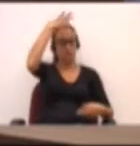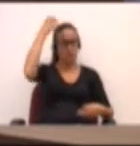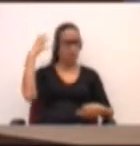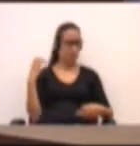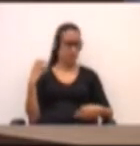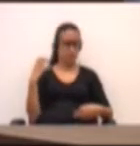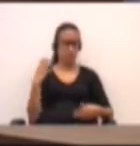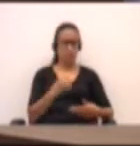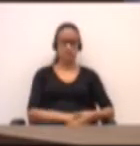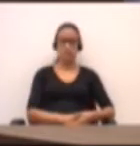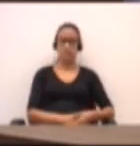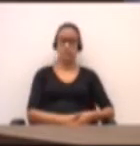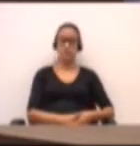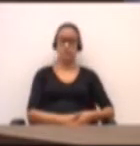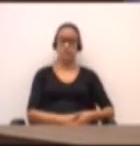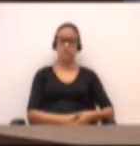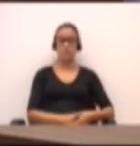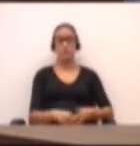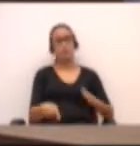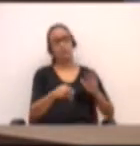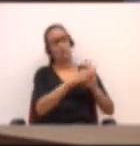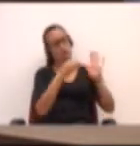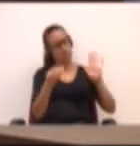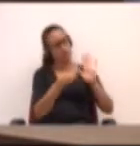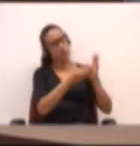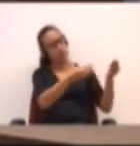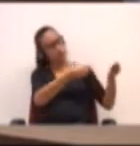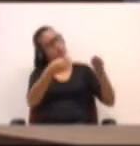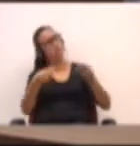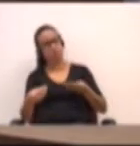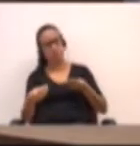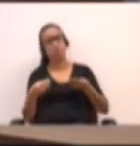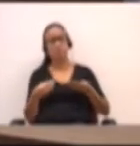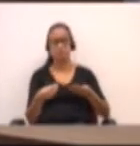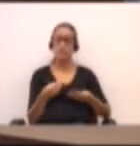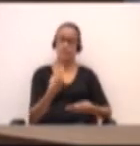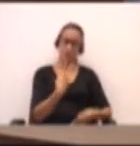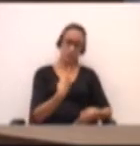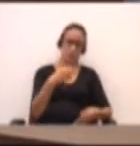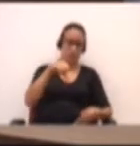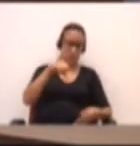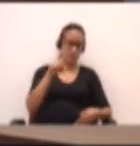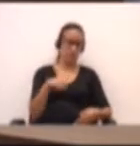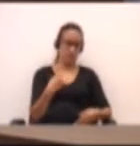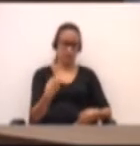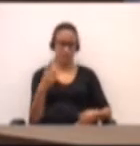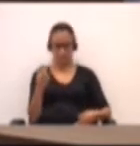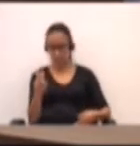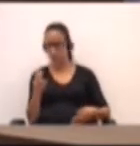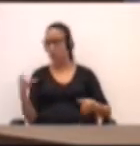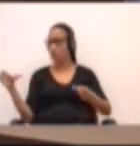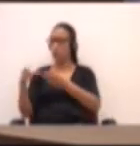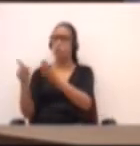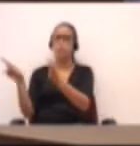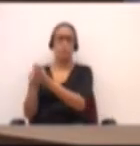A presidência recebe a emenda modificativa número 29/2015 e encaminhe-se às